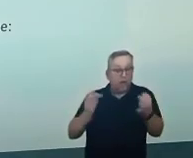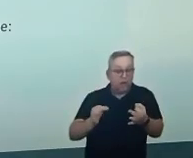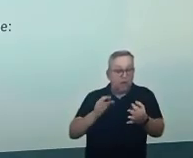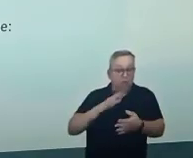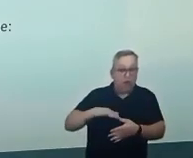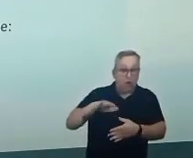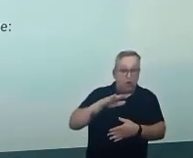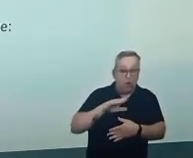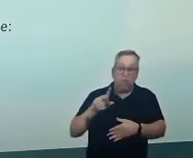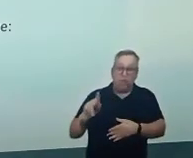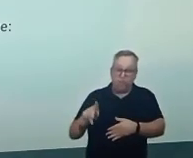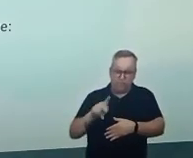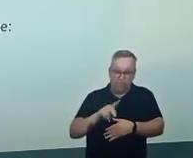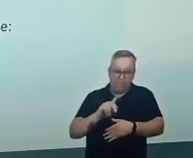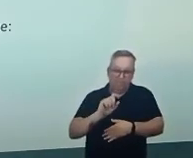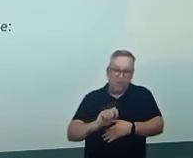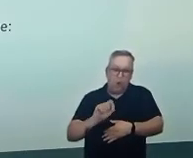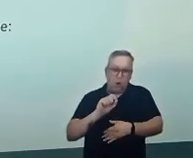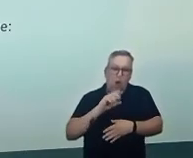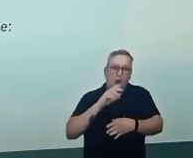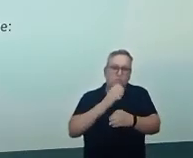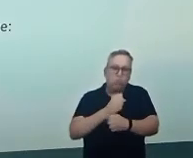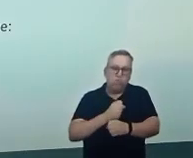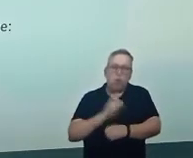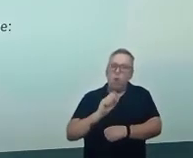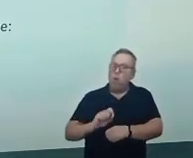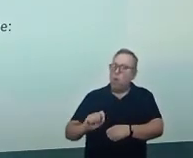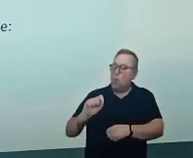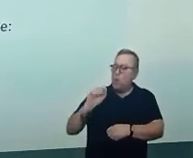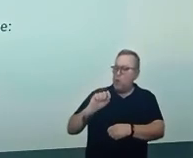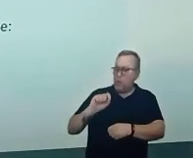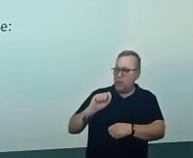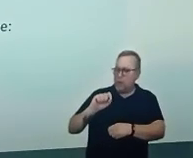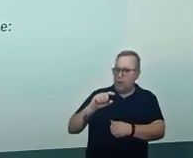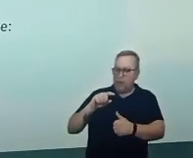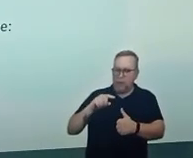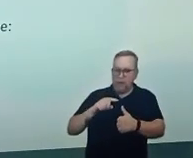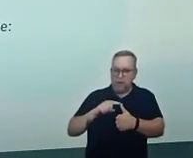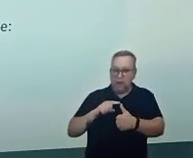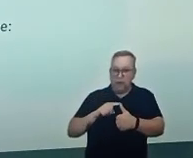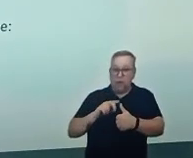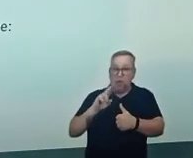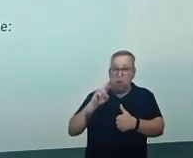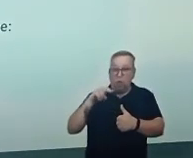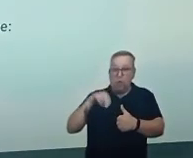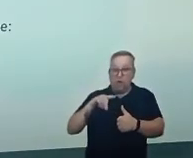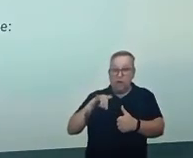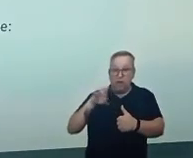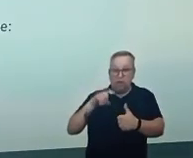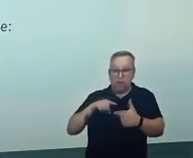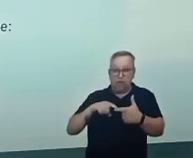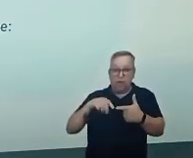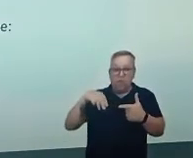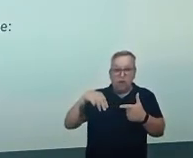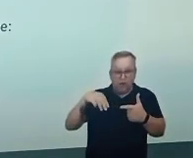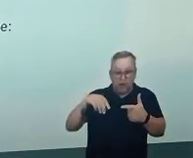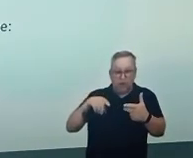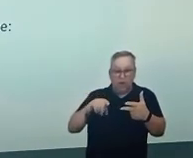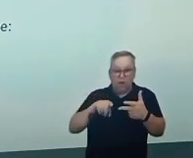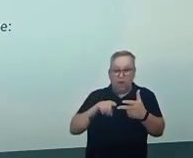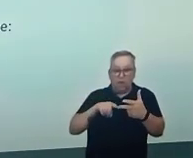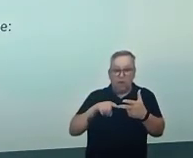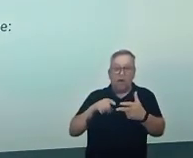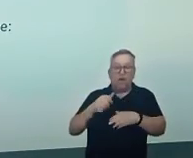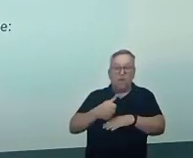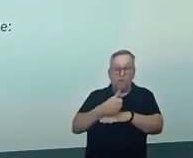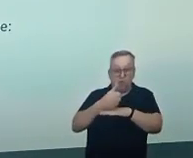docentes? Então, o que pontua? Para pontuação, a gente tem pontuação na unidade, no magistério e no